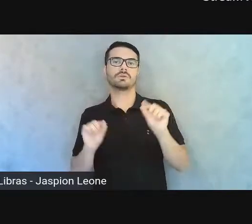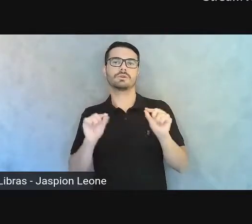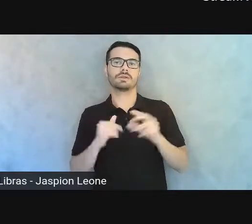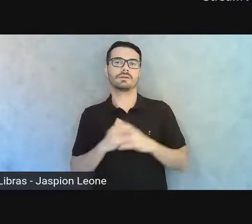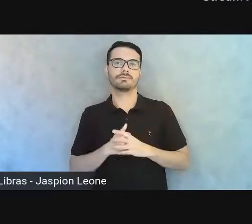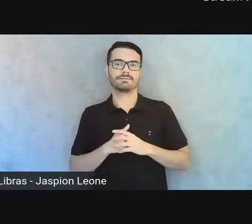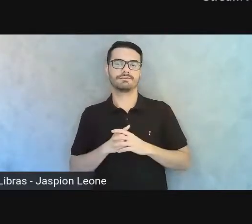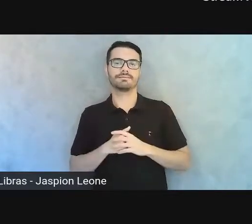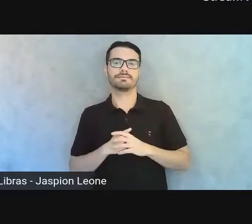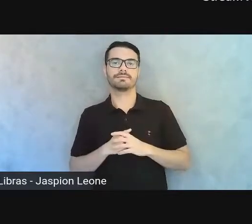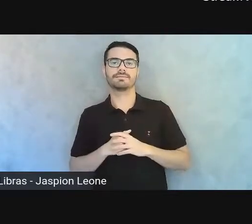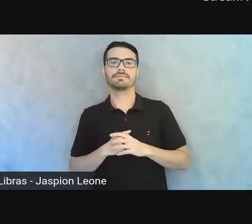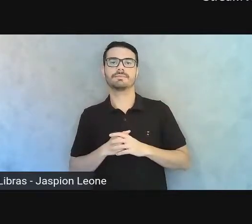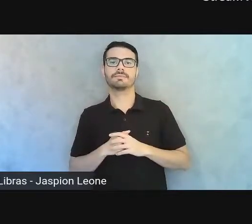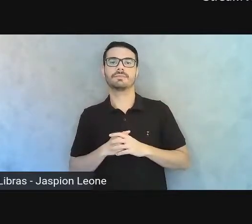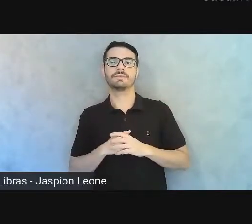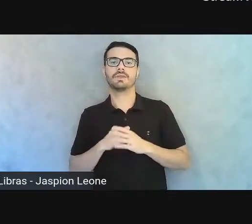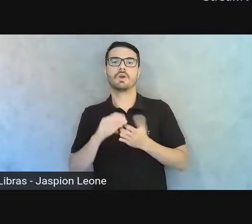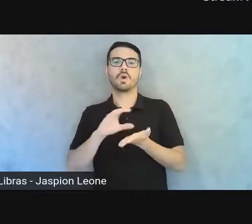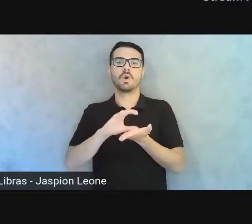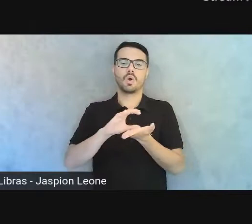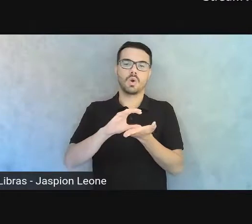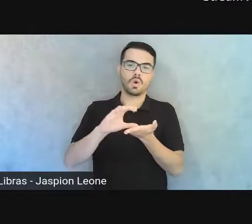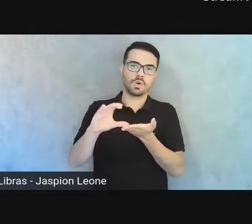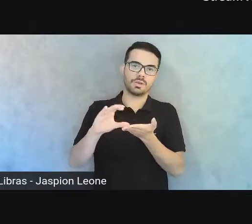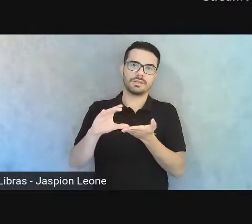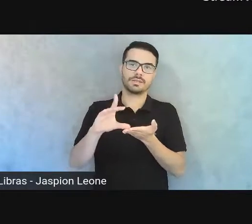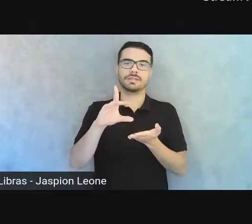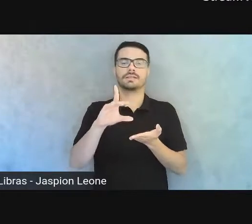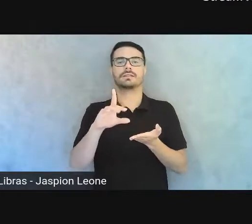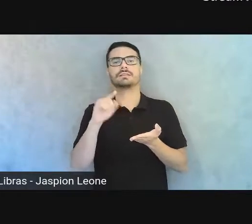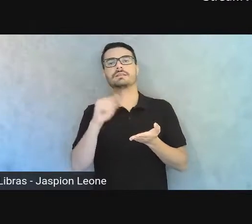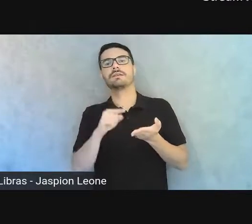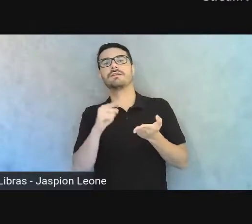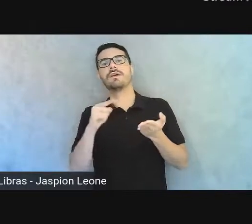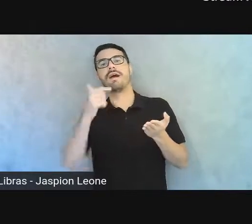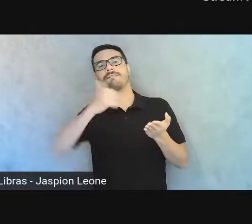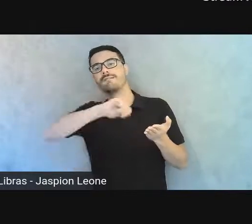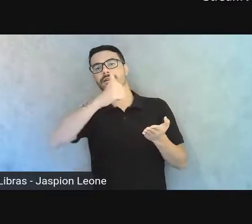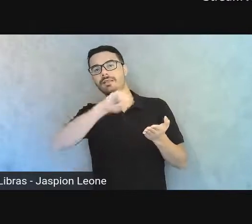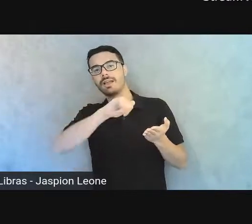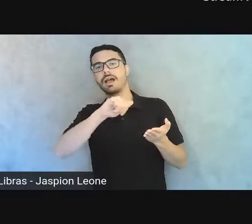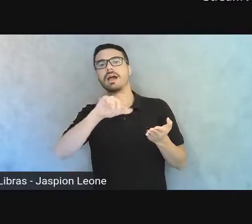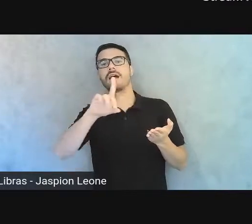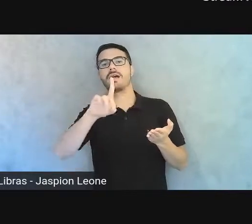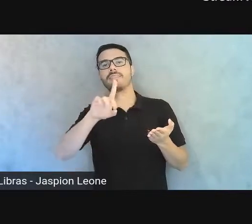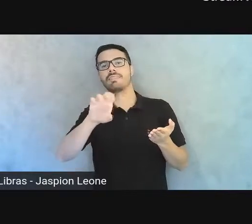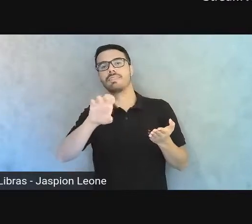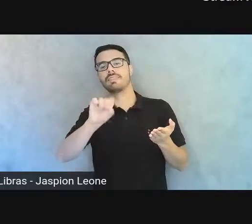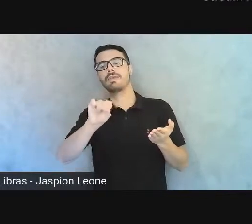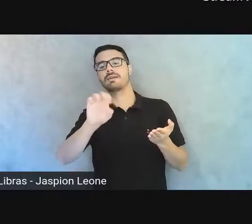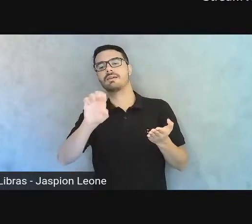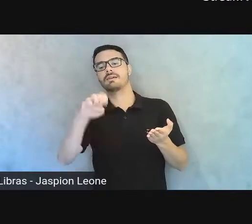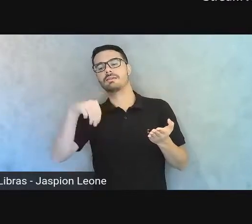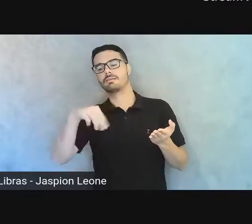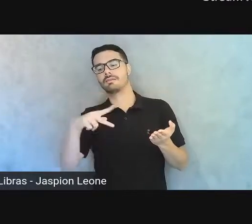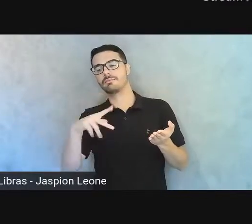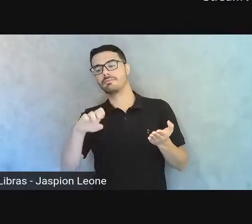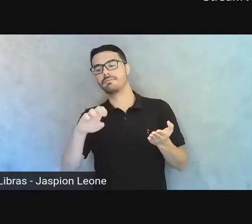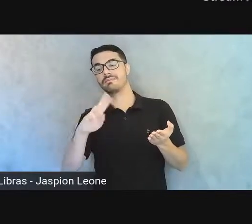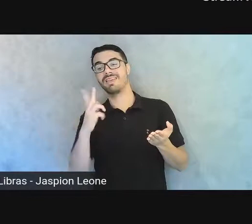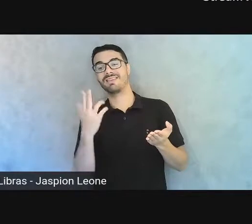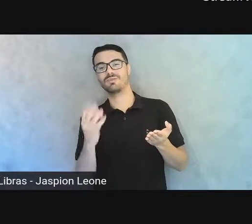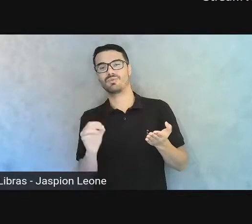a abordagem da orçamentação por desempenho no Congresso Nacional, tendo em vista que ainda há, isso é